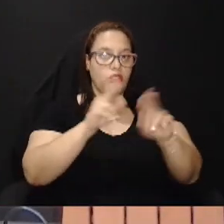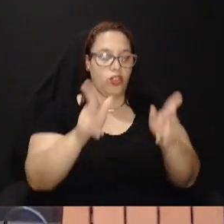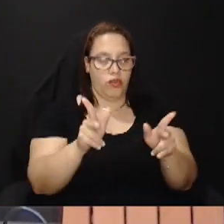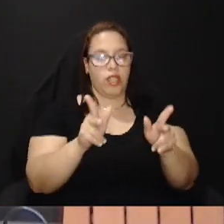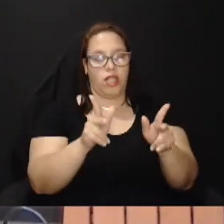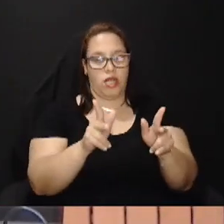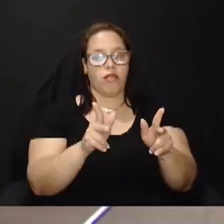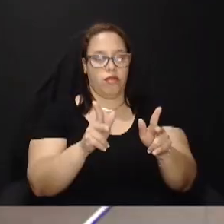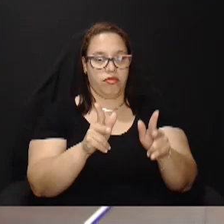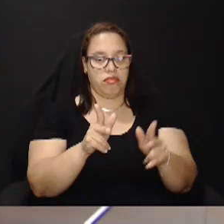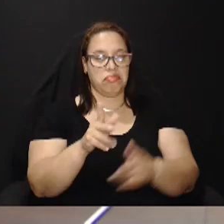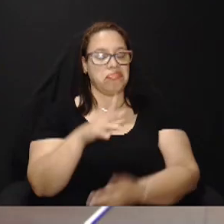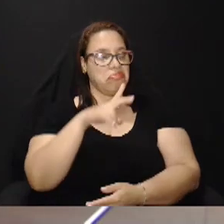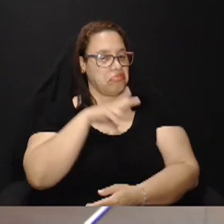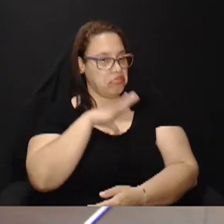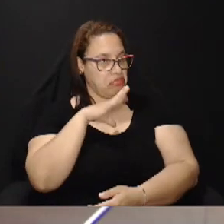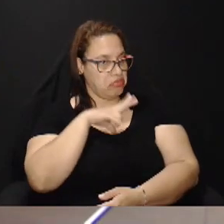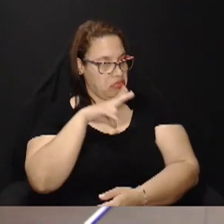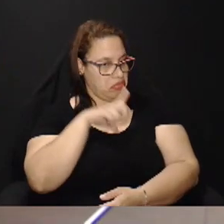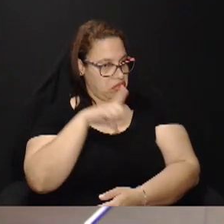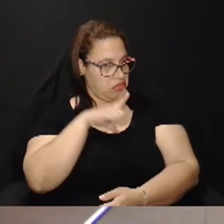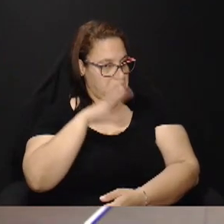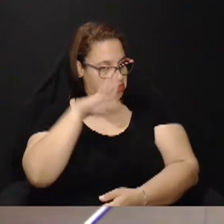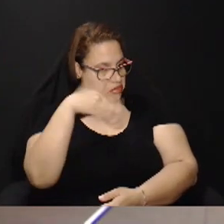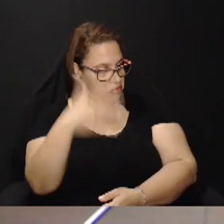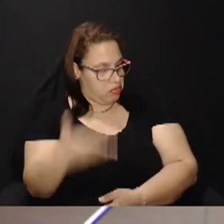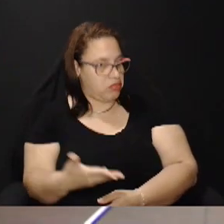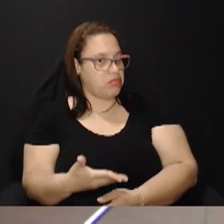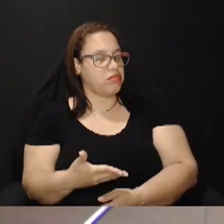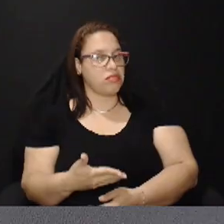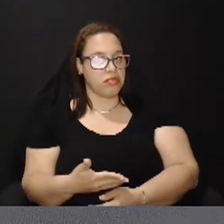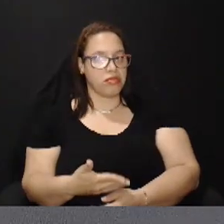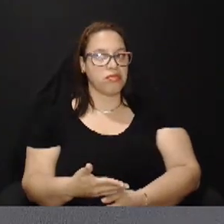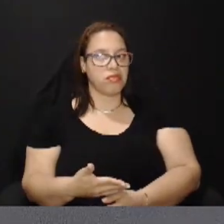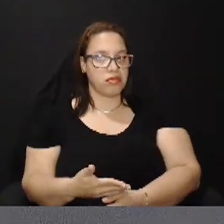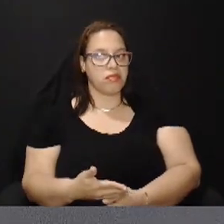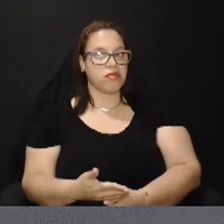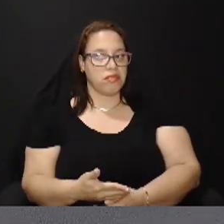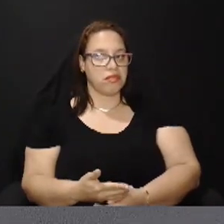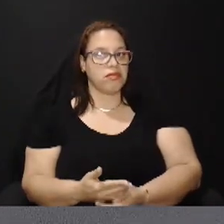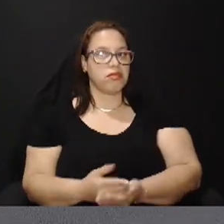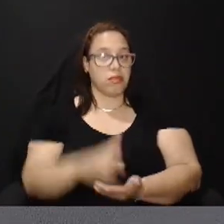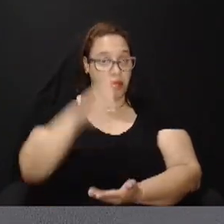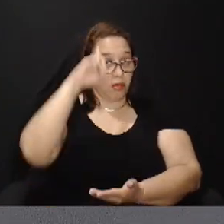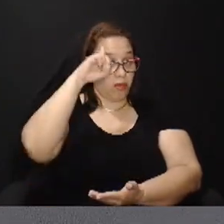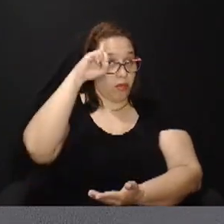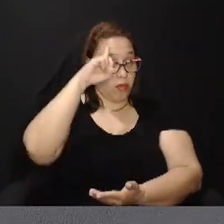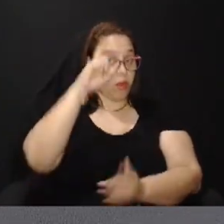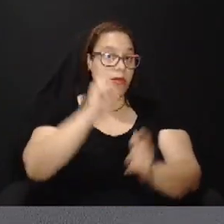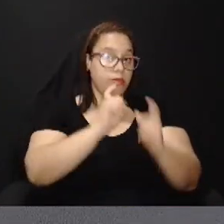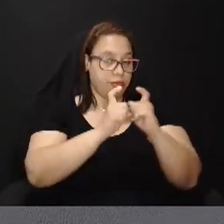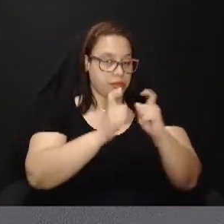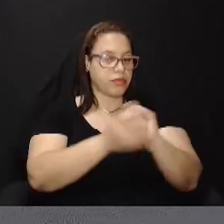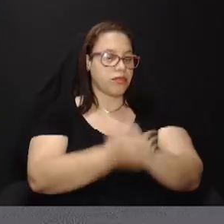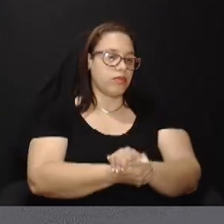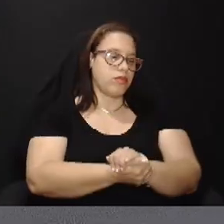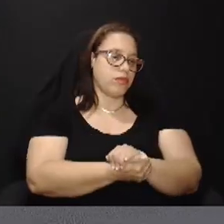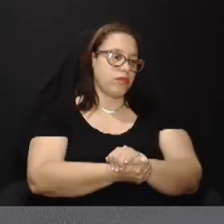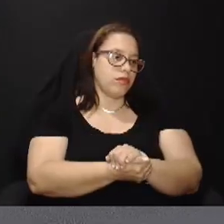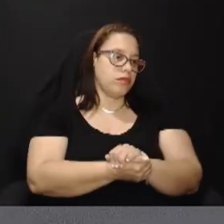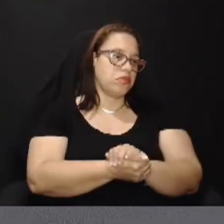teve o privilégio de estar presente nessa fecha, né, nessa data dessa reunião, saiu